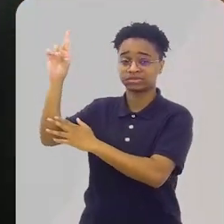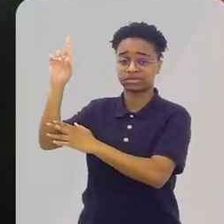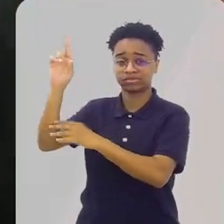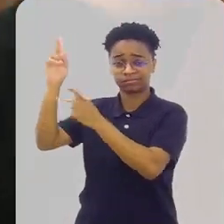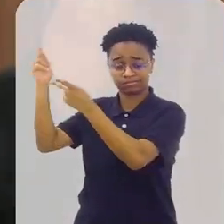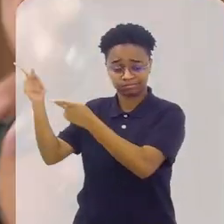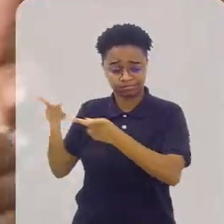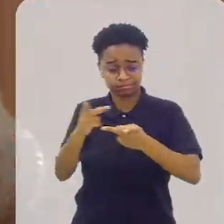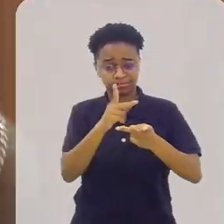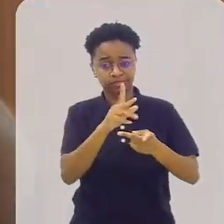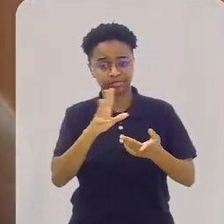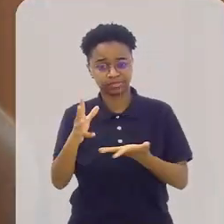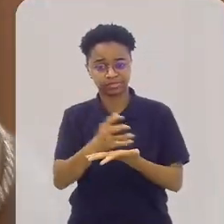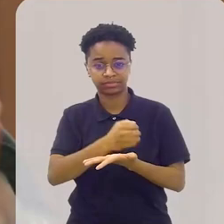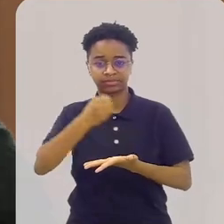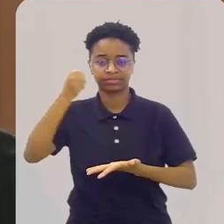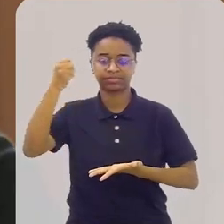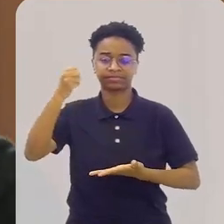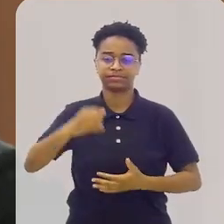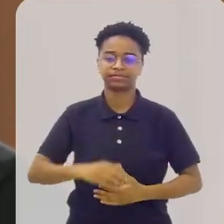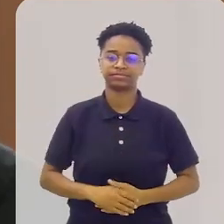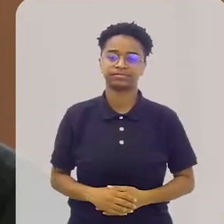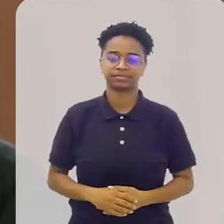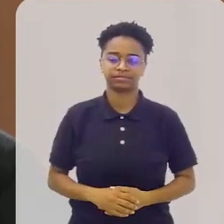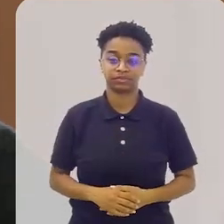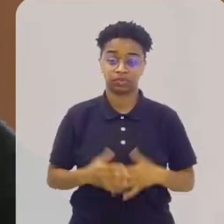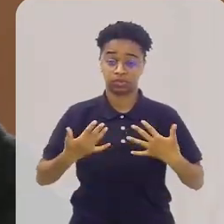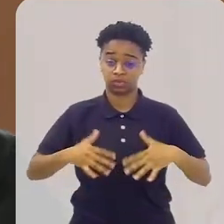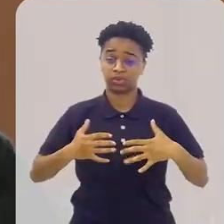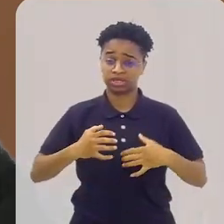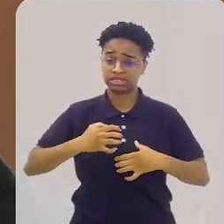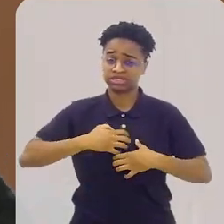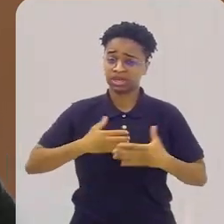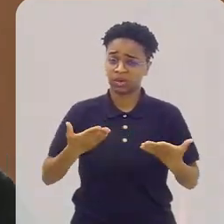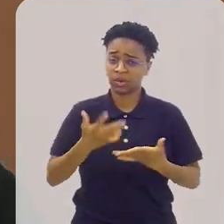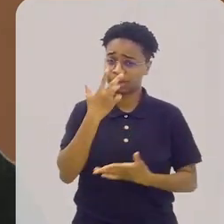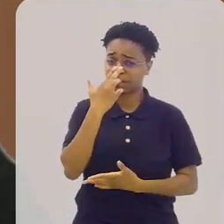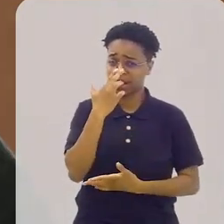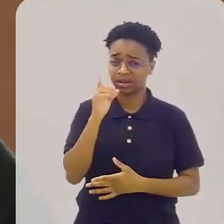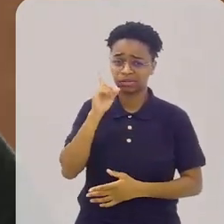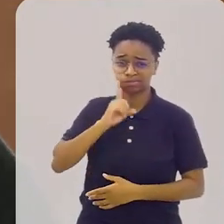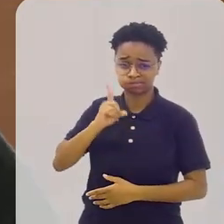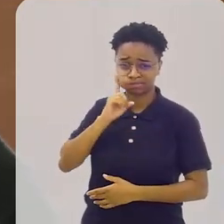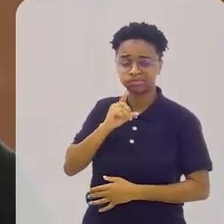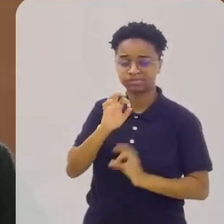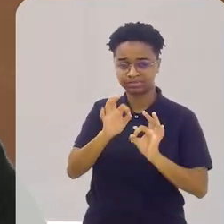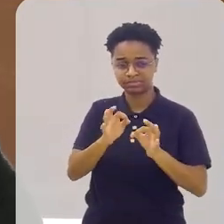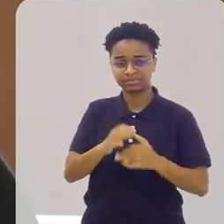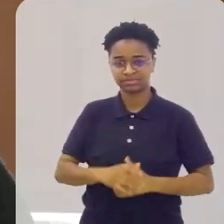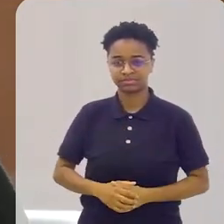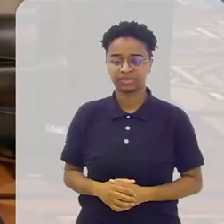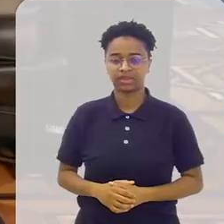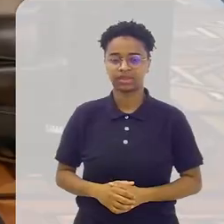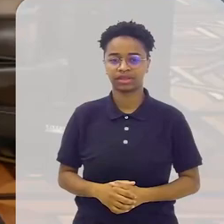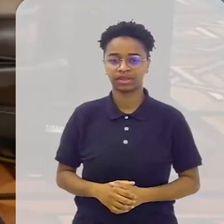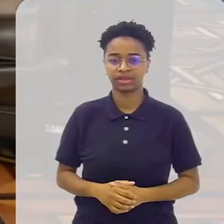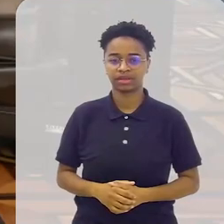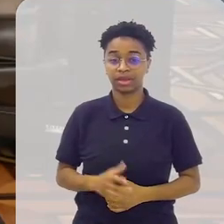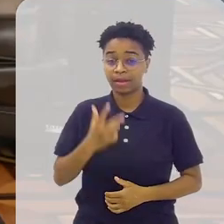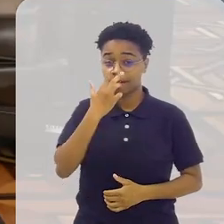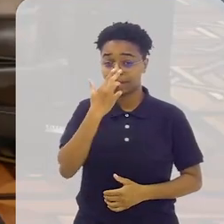o noivo vem meu Deus Me senti agora nos Estados